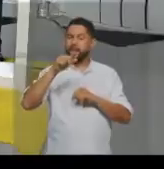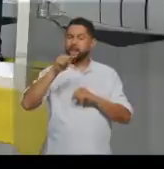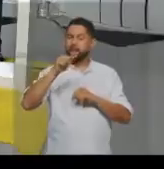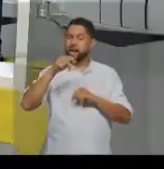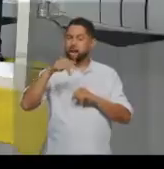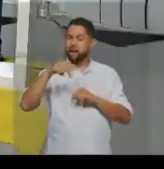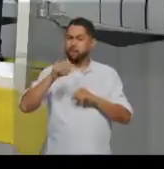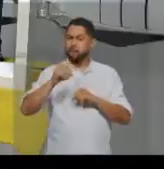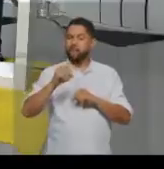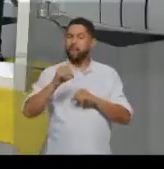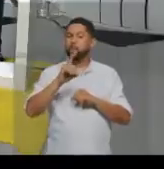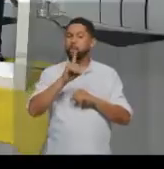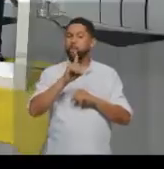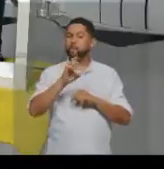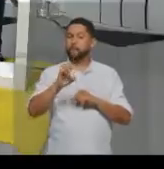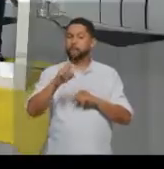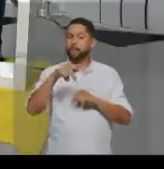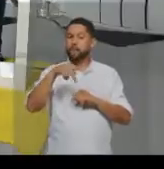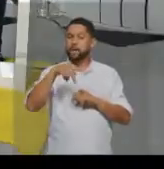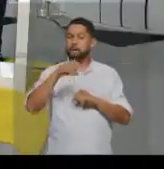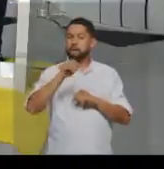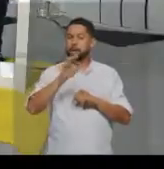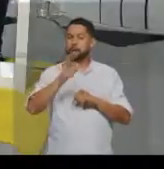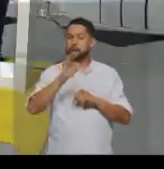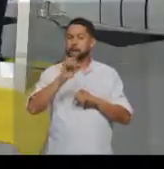que